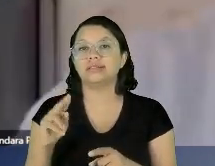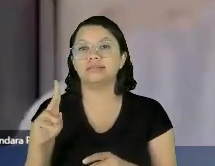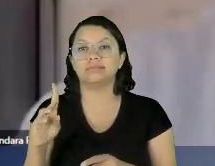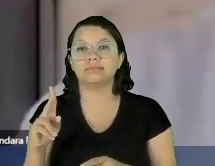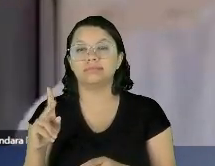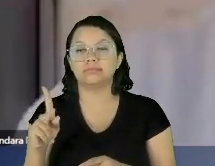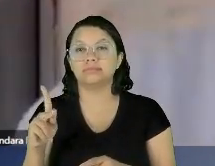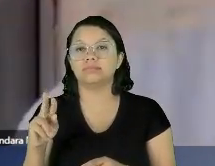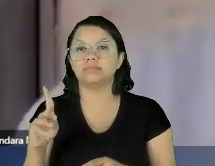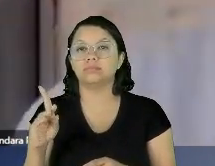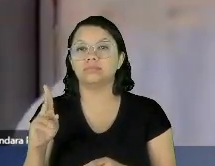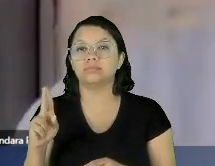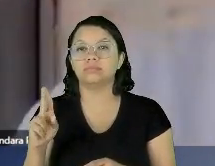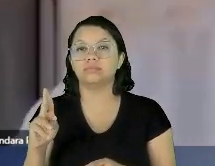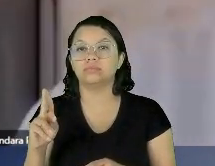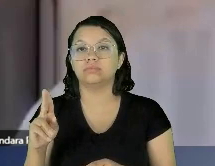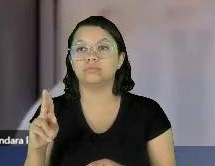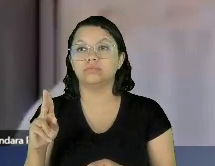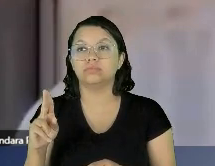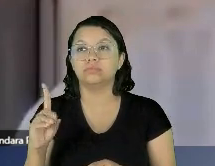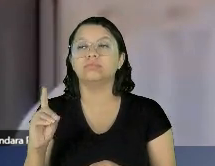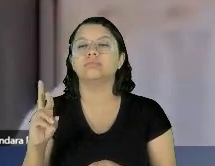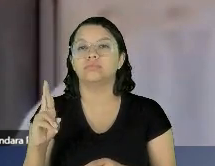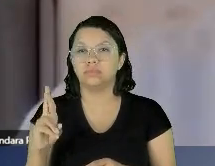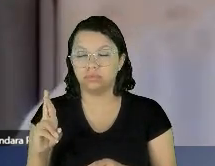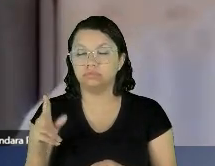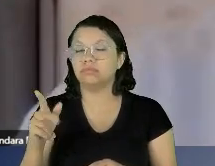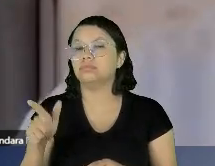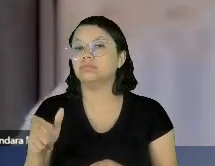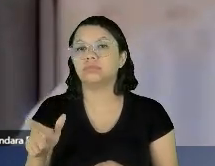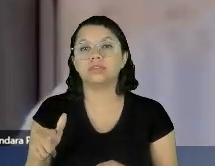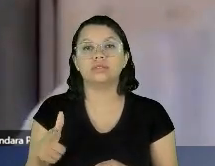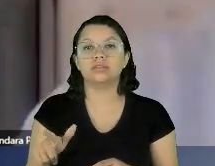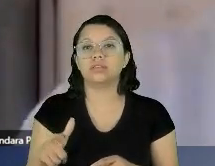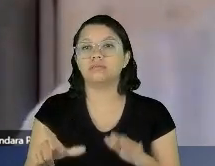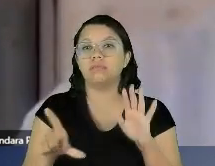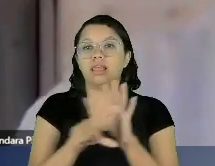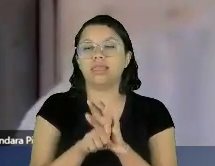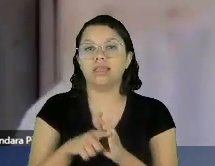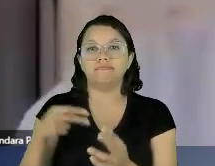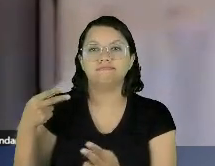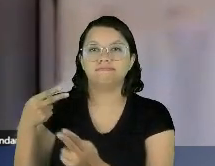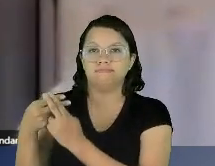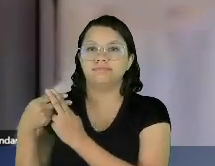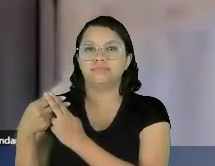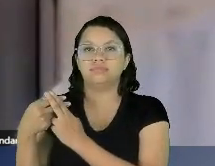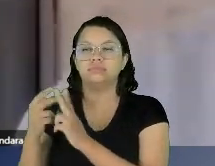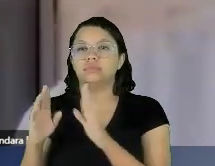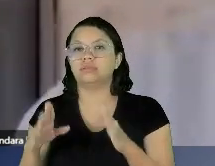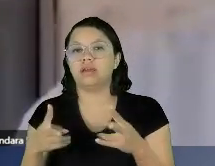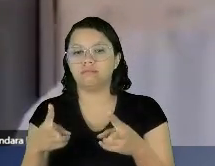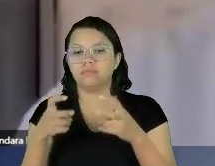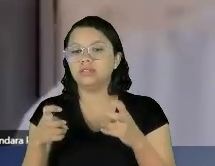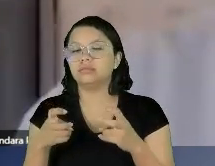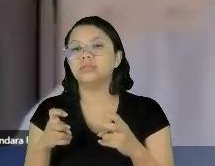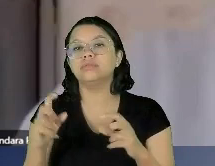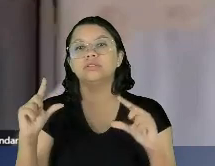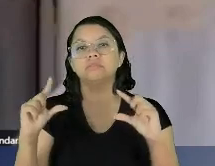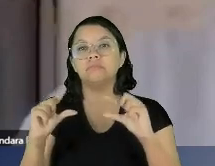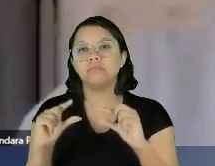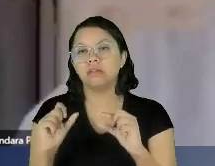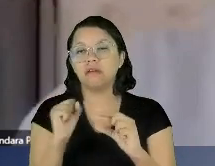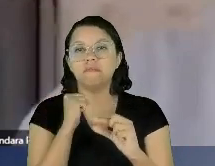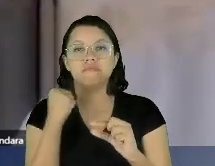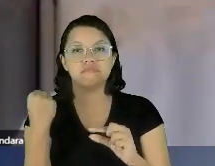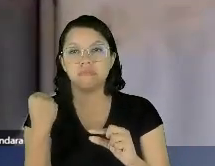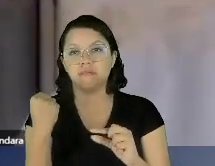importunação ofensiva ao pudor, né, sem previsão de aplicação de uma lei privativa de liberdade, sendo considerado um delito de